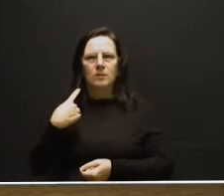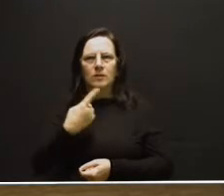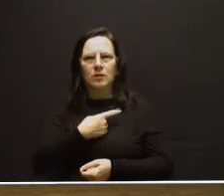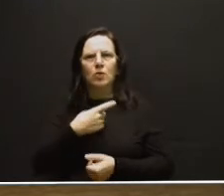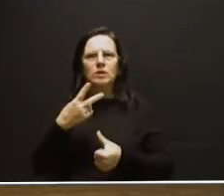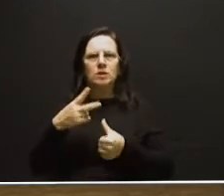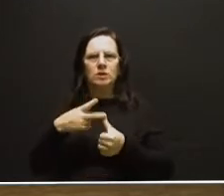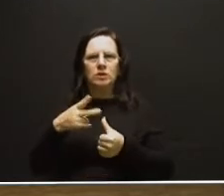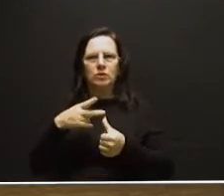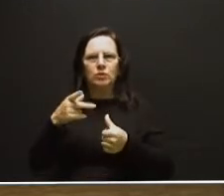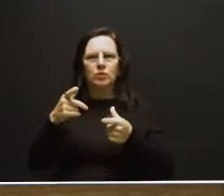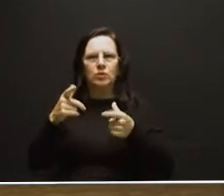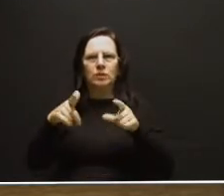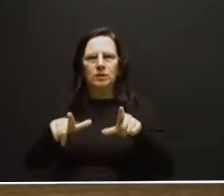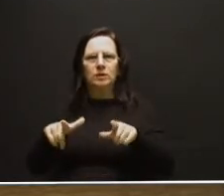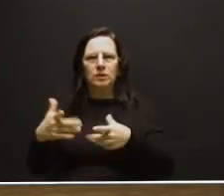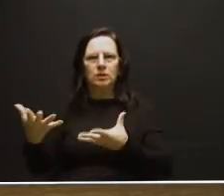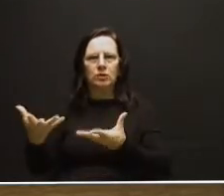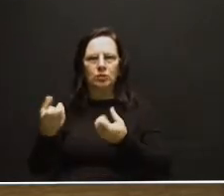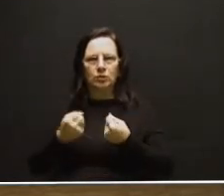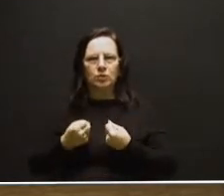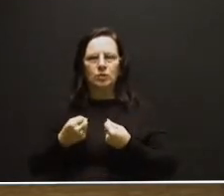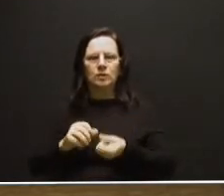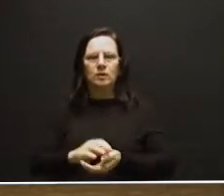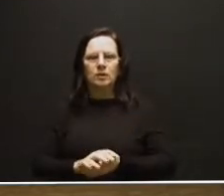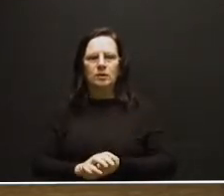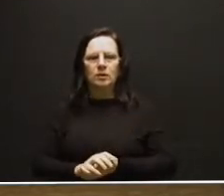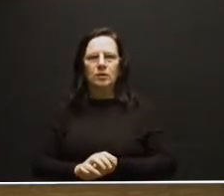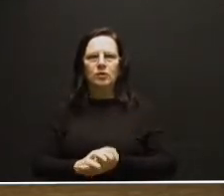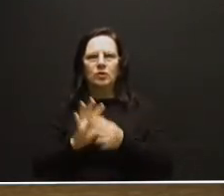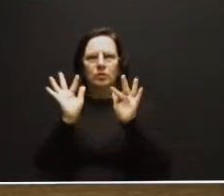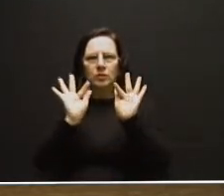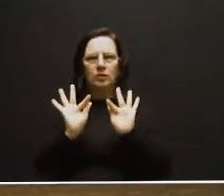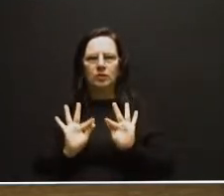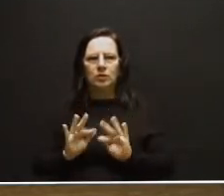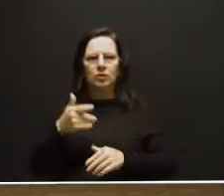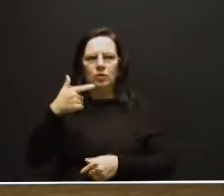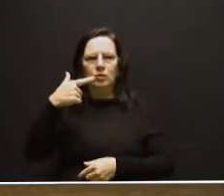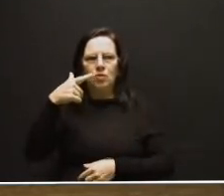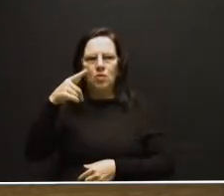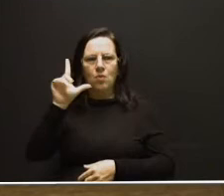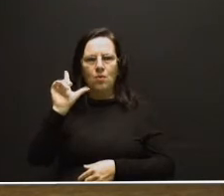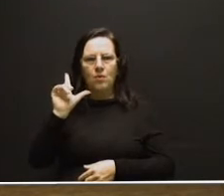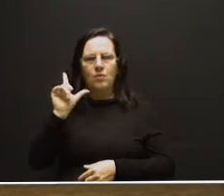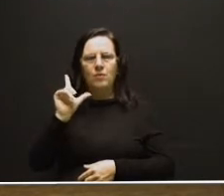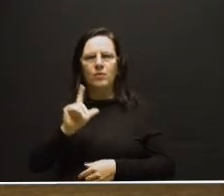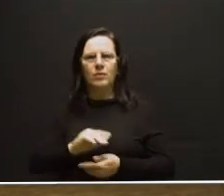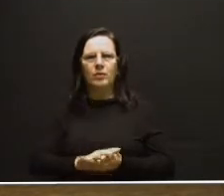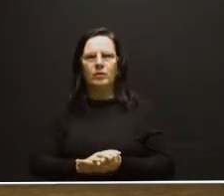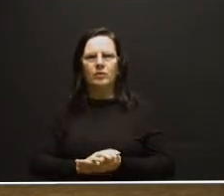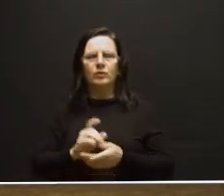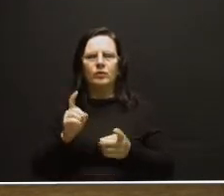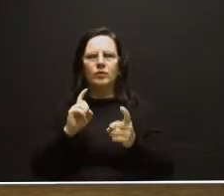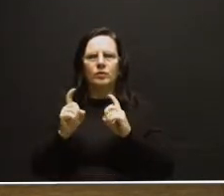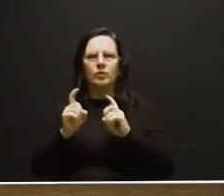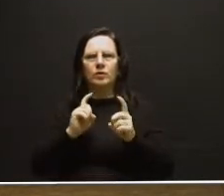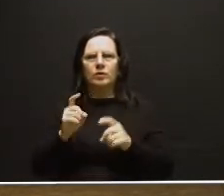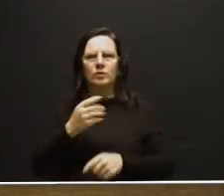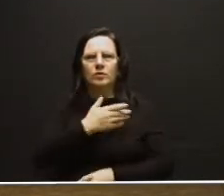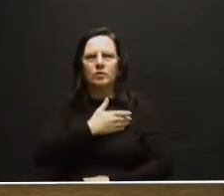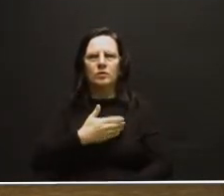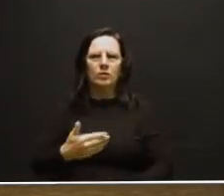cidade a receber este evento ficamos felizes ontem aqui que foi mais uma audiência pública